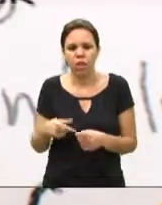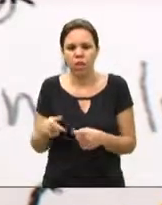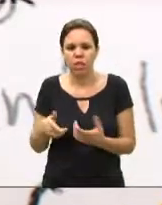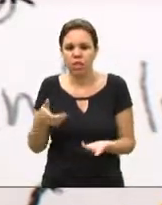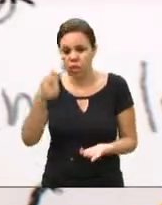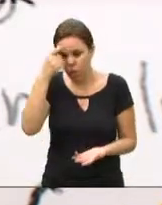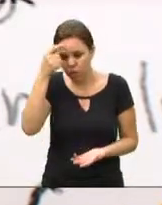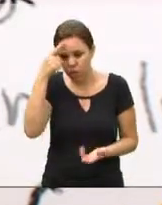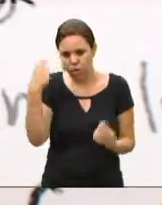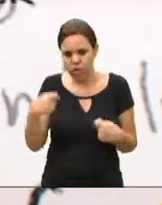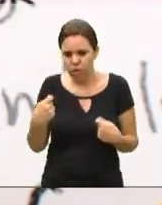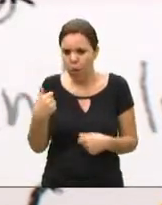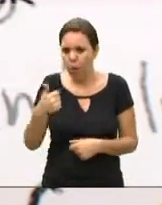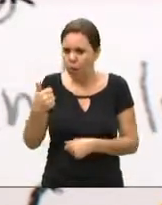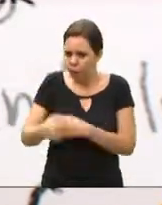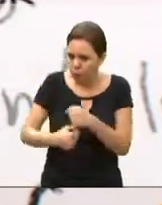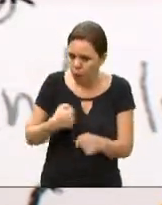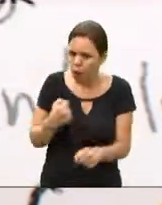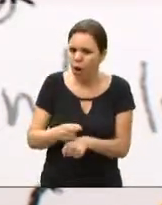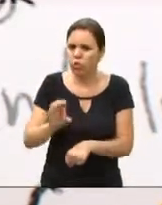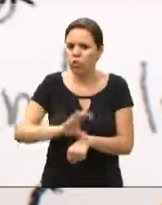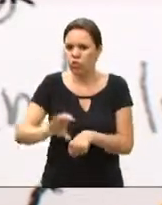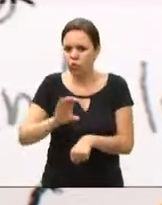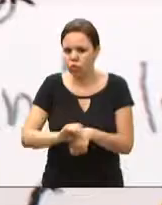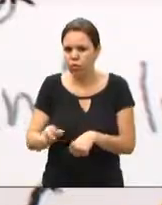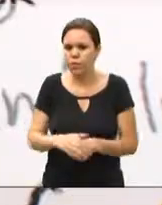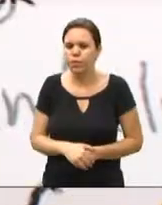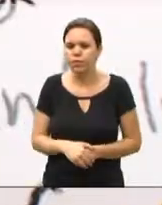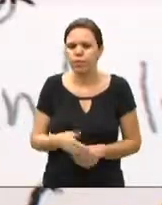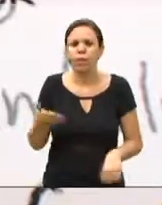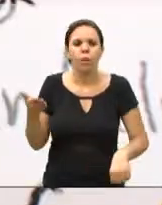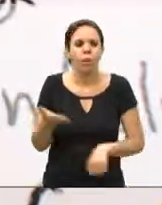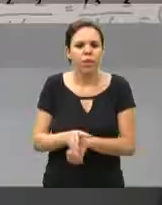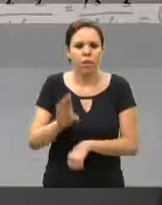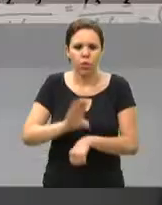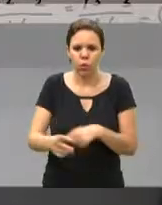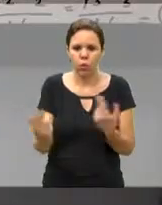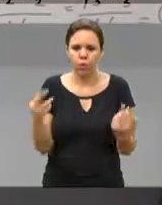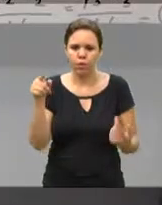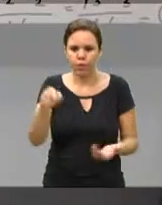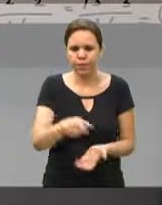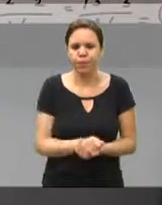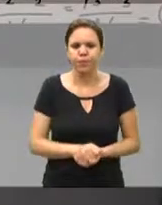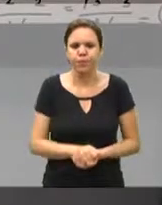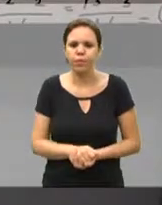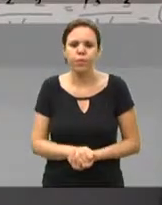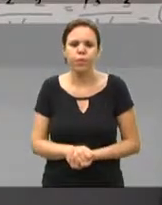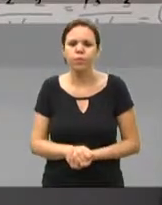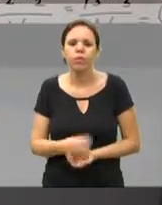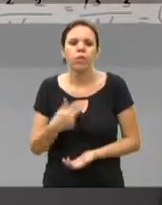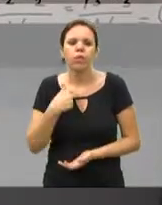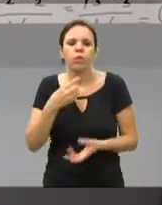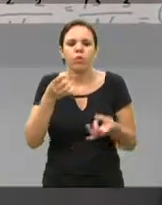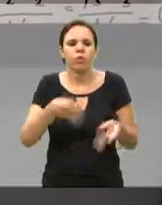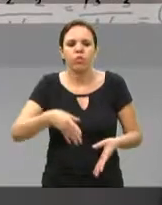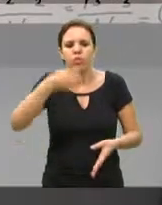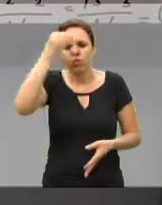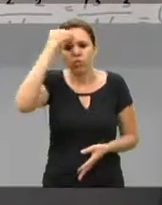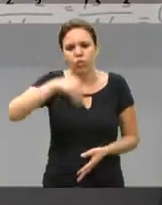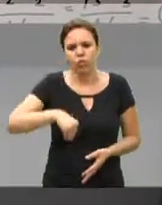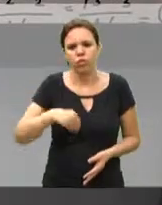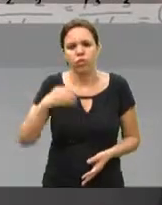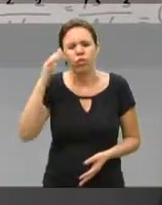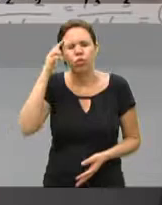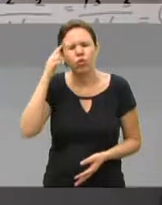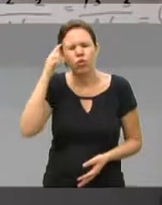precisar de um primeiro ano de cursinho, né, para entrar num curso como e esse. Ele não pode, assim, então, abrir mão do sonho, né? Não,